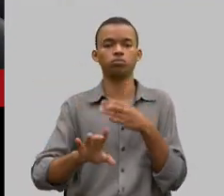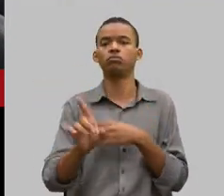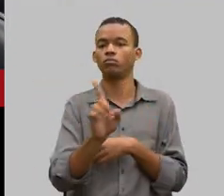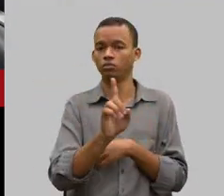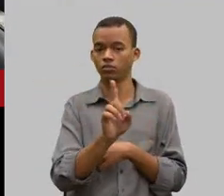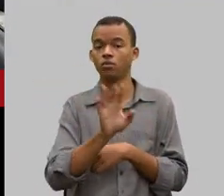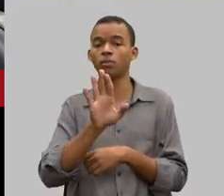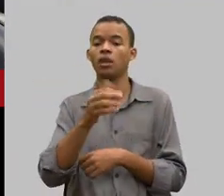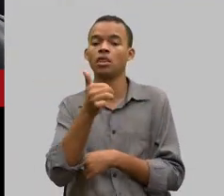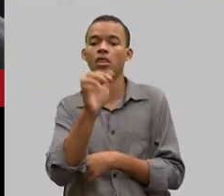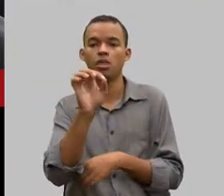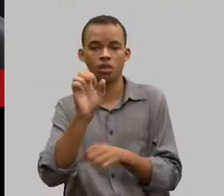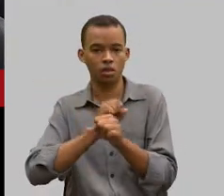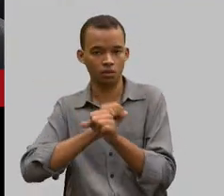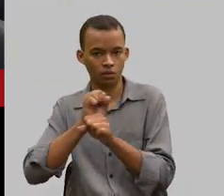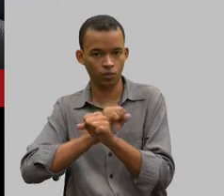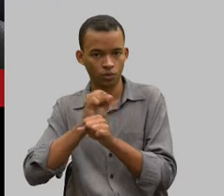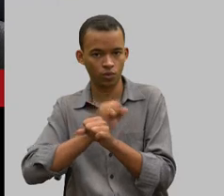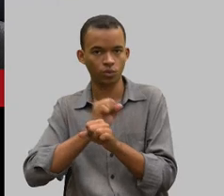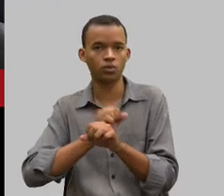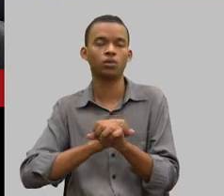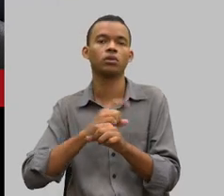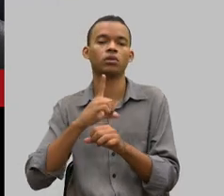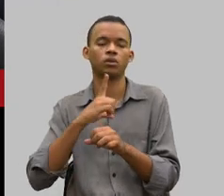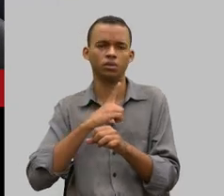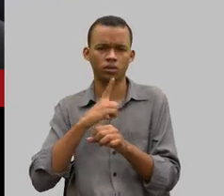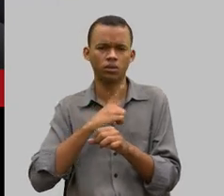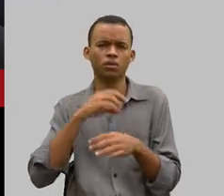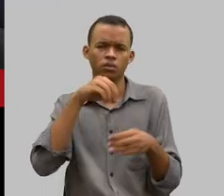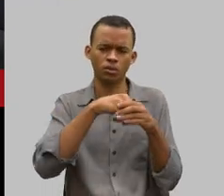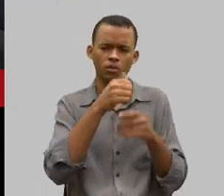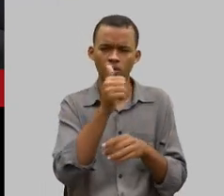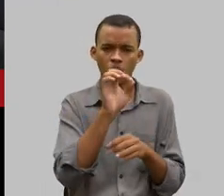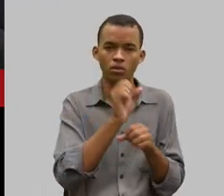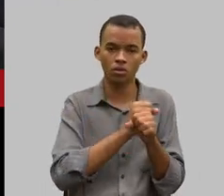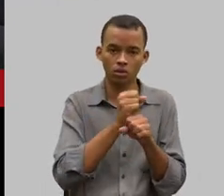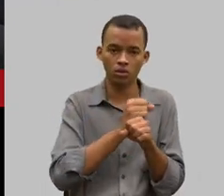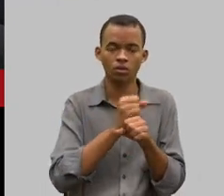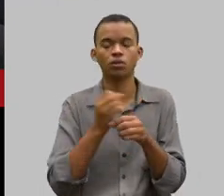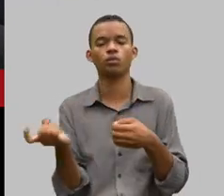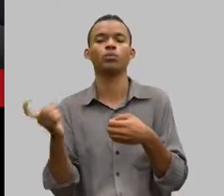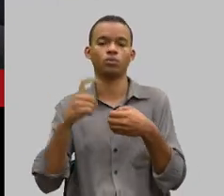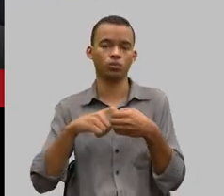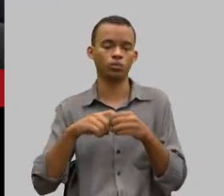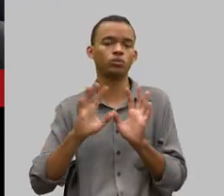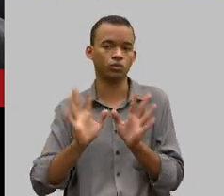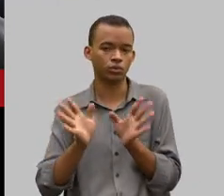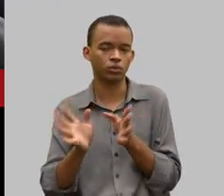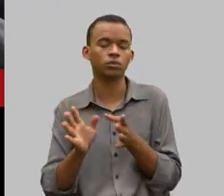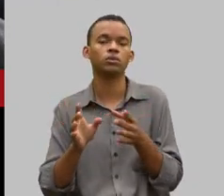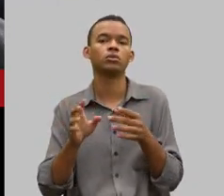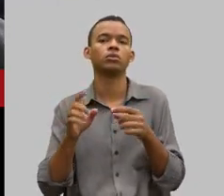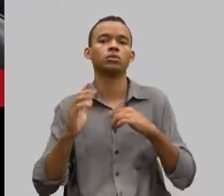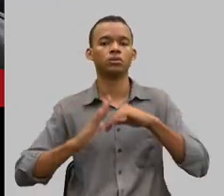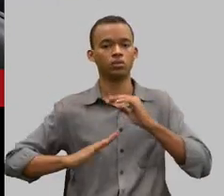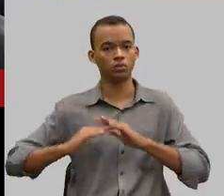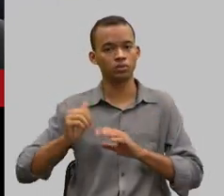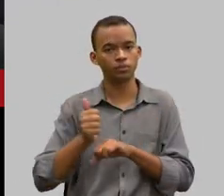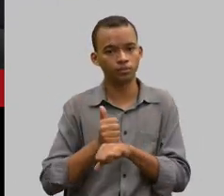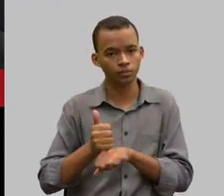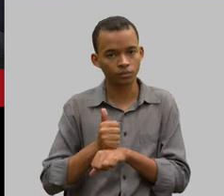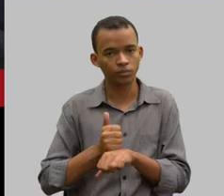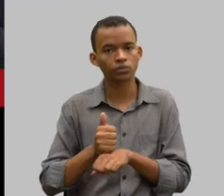anos saiu um período da Mc e voltou agora ela do detel Ah o servidor diretor de